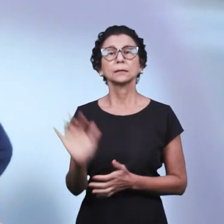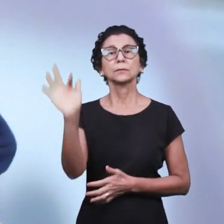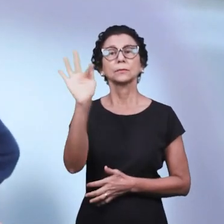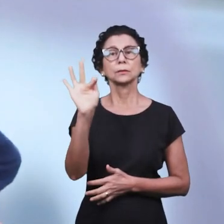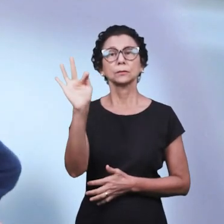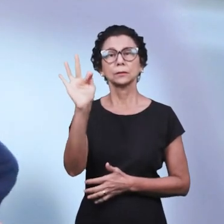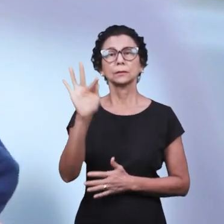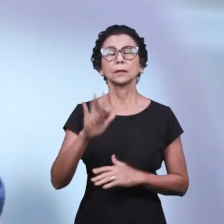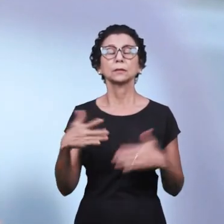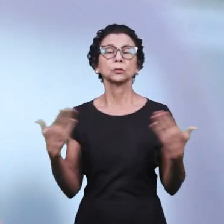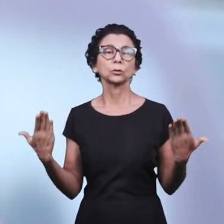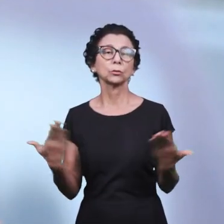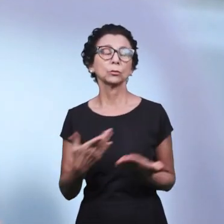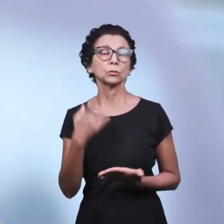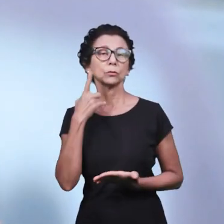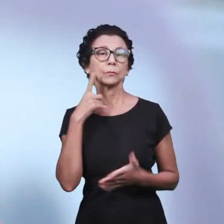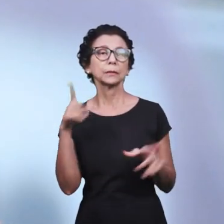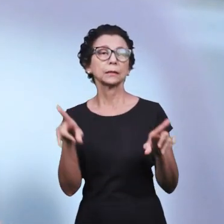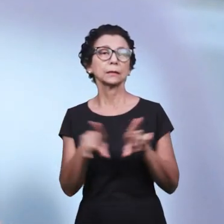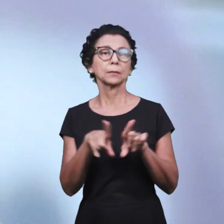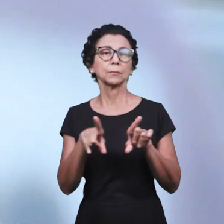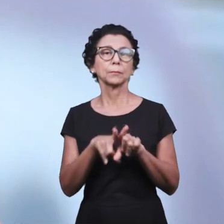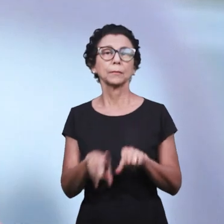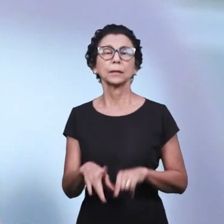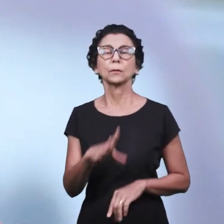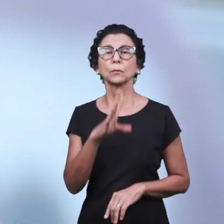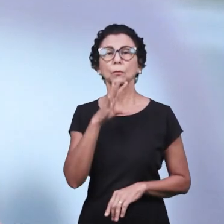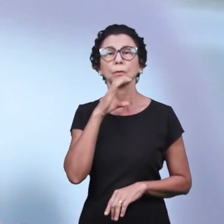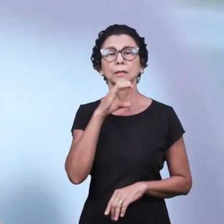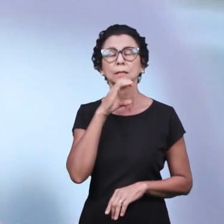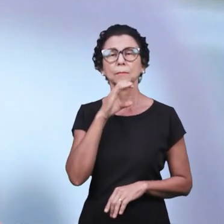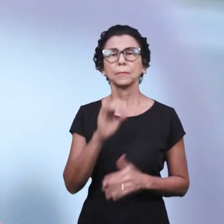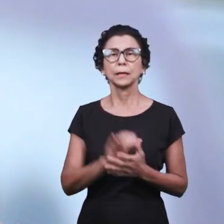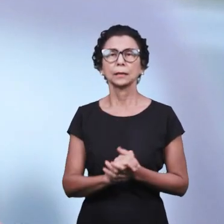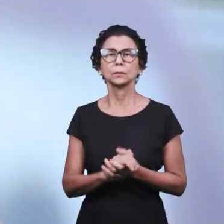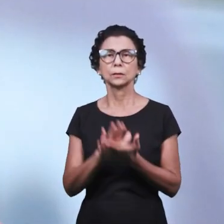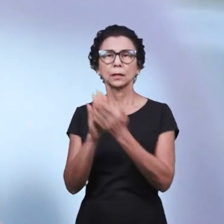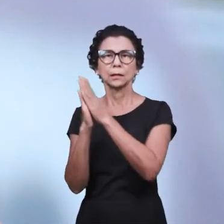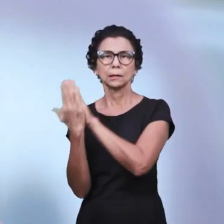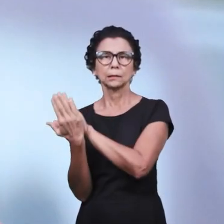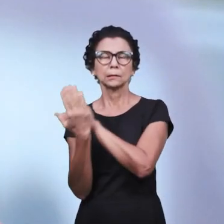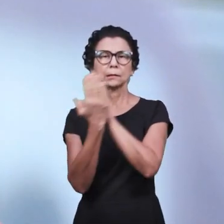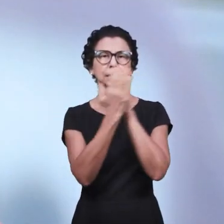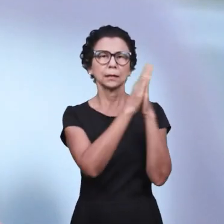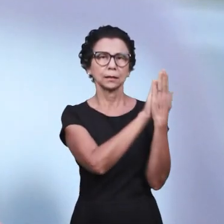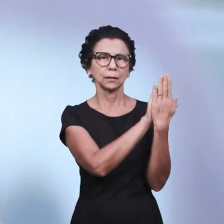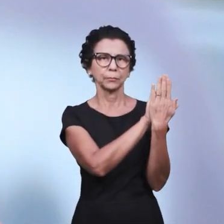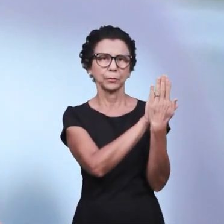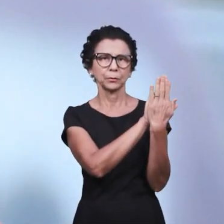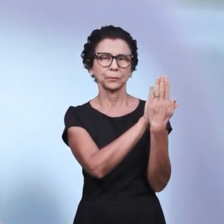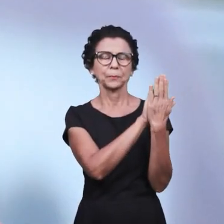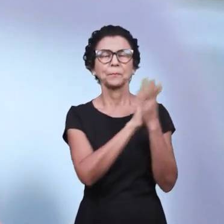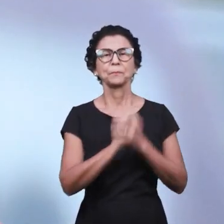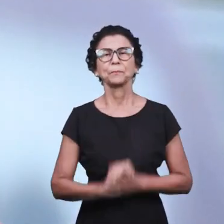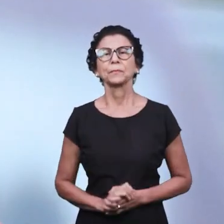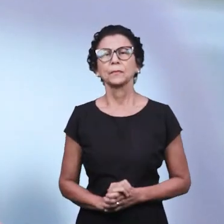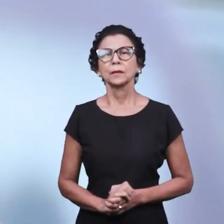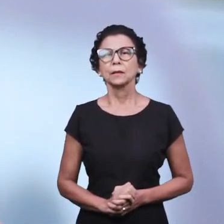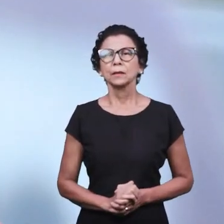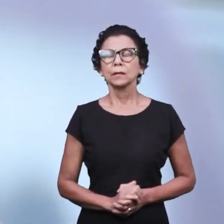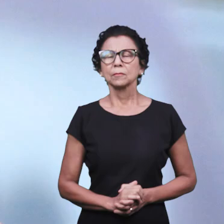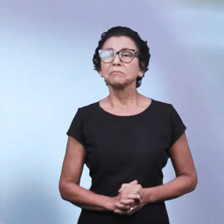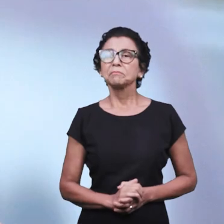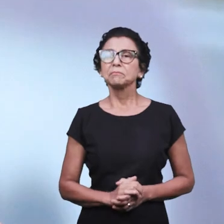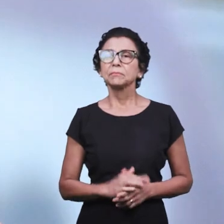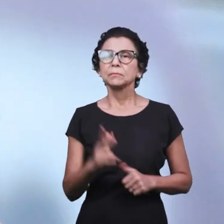tratar também de ampliação de conhecimentos, mas sobre intercâmbio. E você tem filhos jovens que já pensaram em fazer